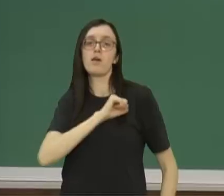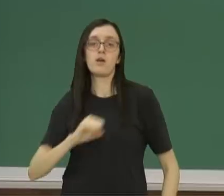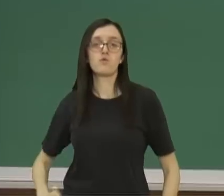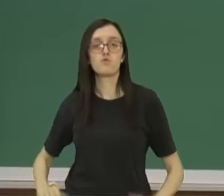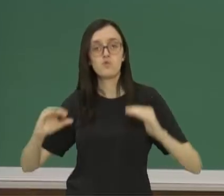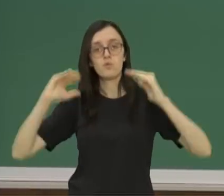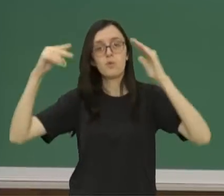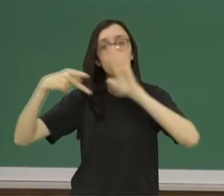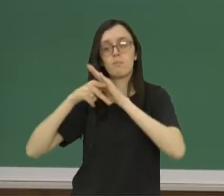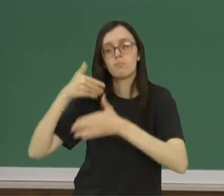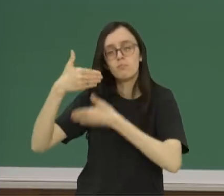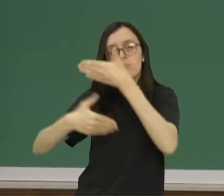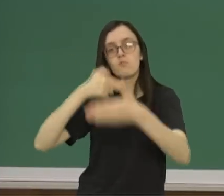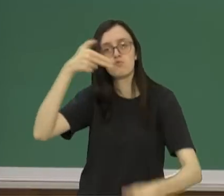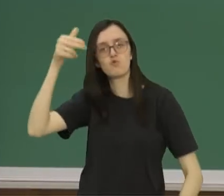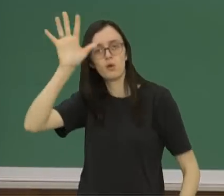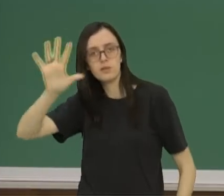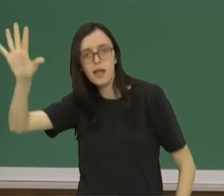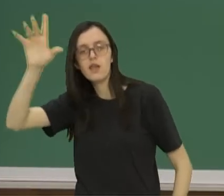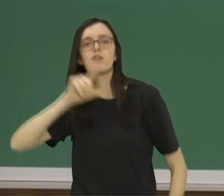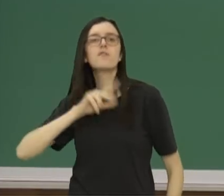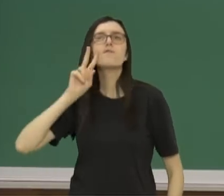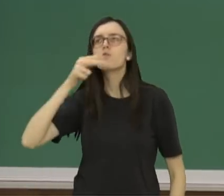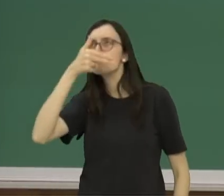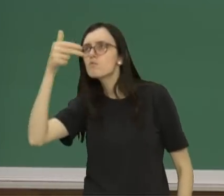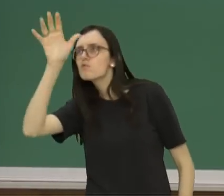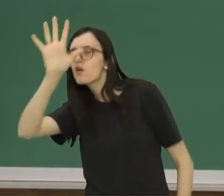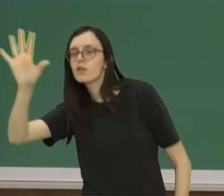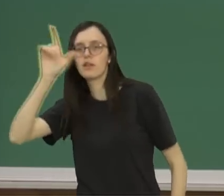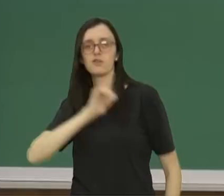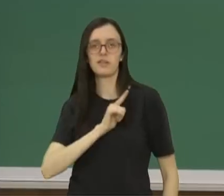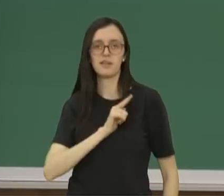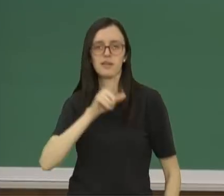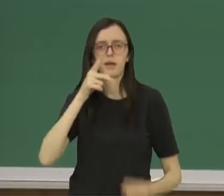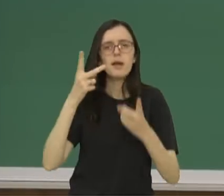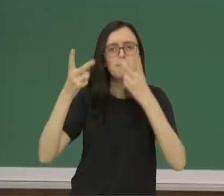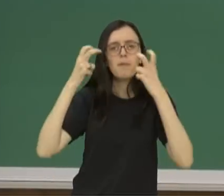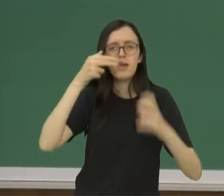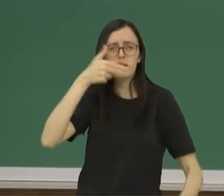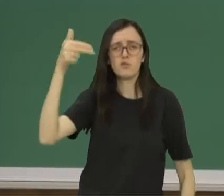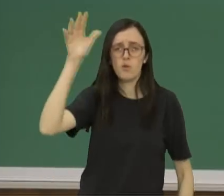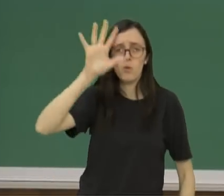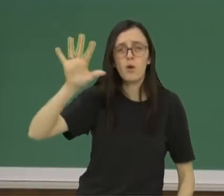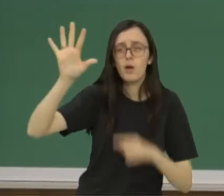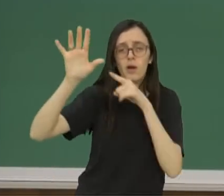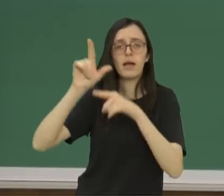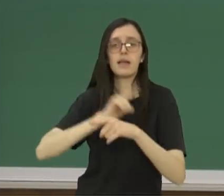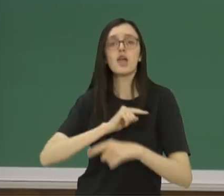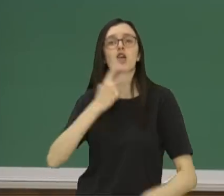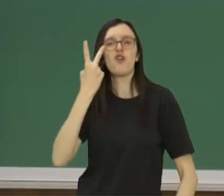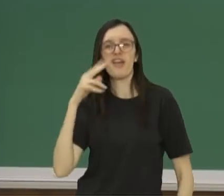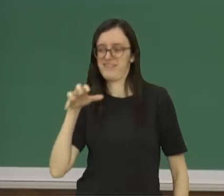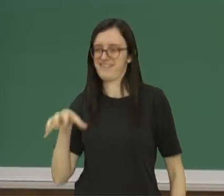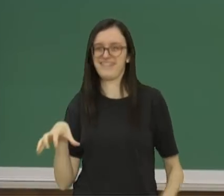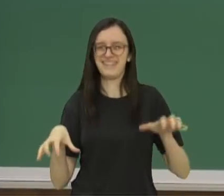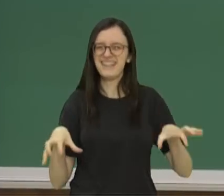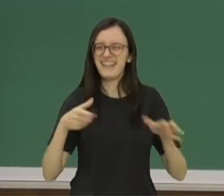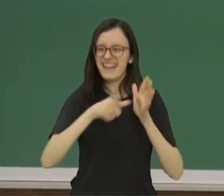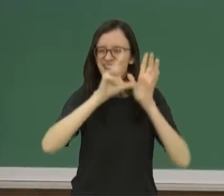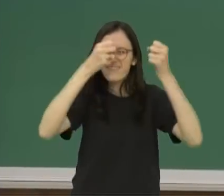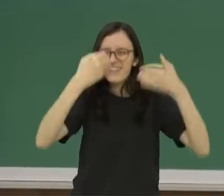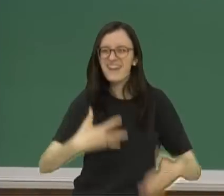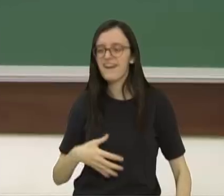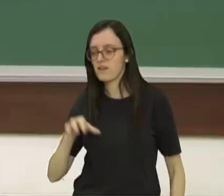do Nordeste, então pega todo o Nordeste. Então percebam que a região Nordeste ela tem a Codevasf, ela tem